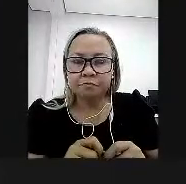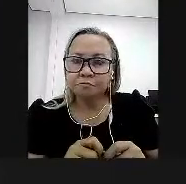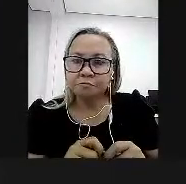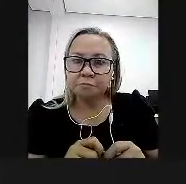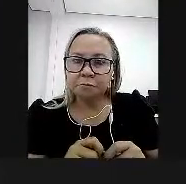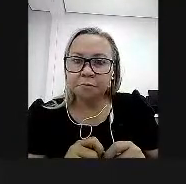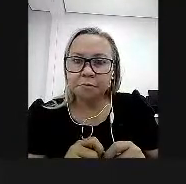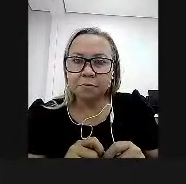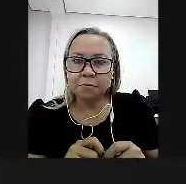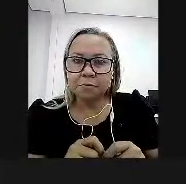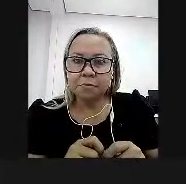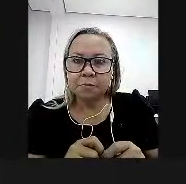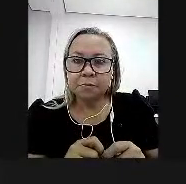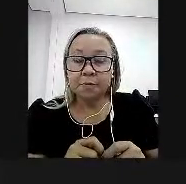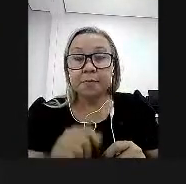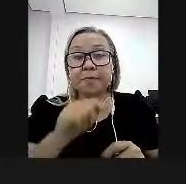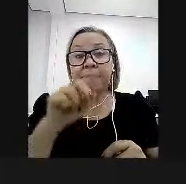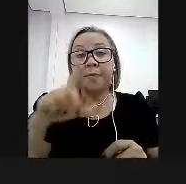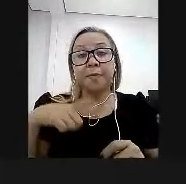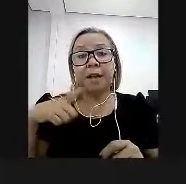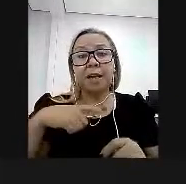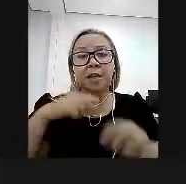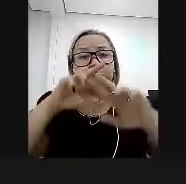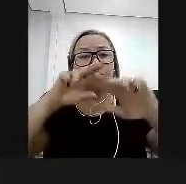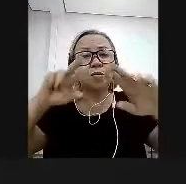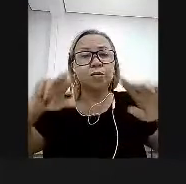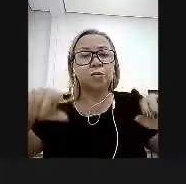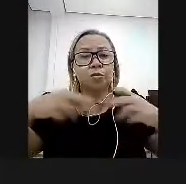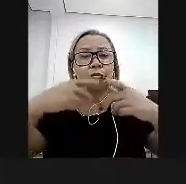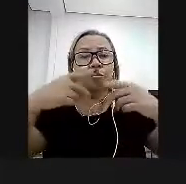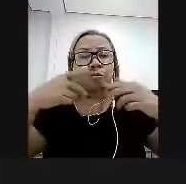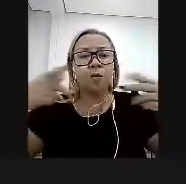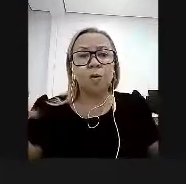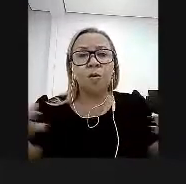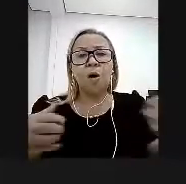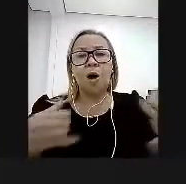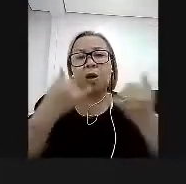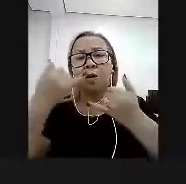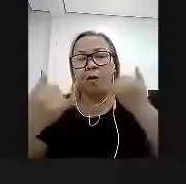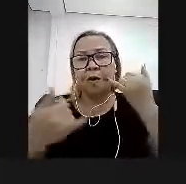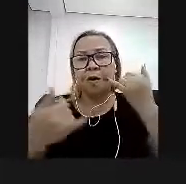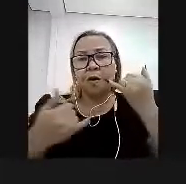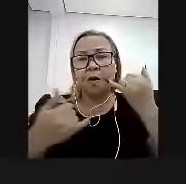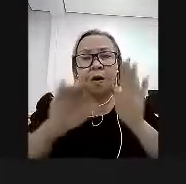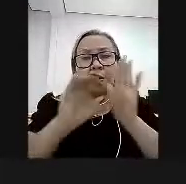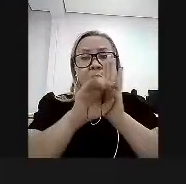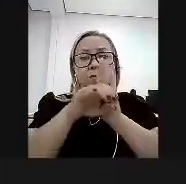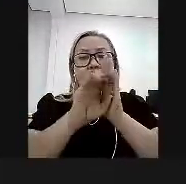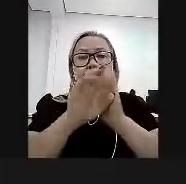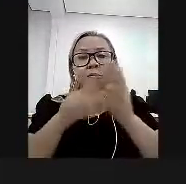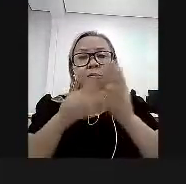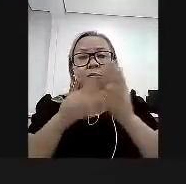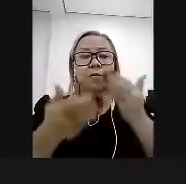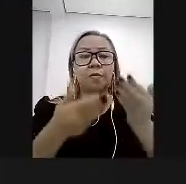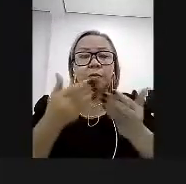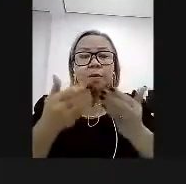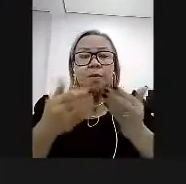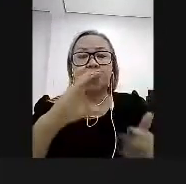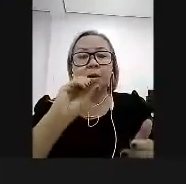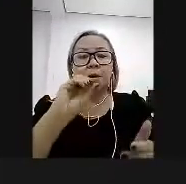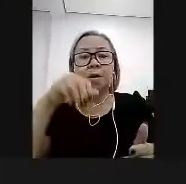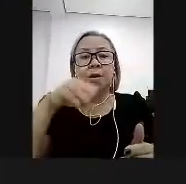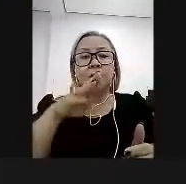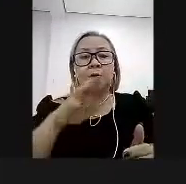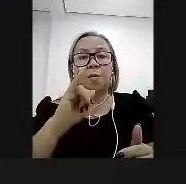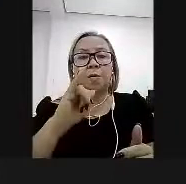E aí tem uma série de coisas, michuruca, fuleiragem, são conceitos que a gente está desenvolvendo. Então, combi, fuleiragem, michuruca, essas